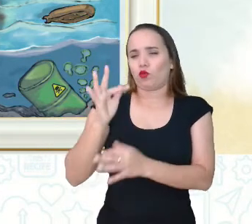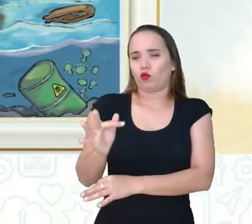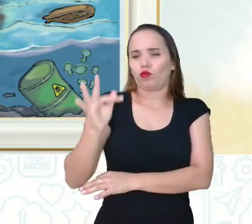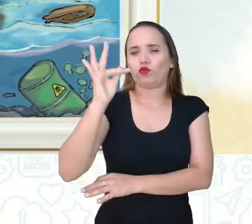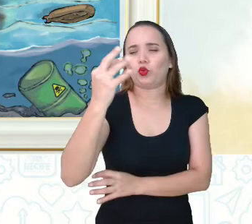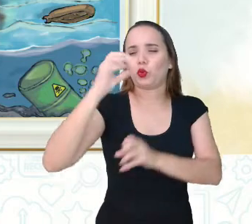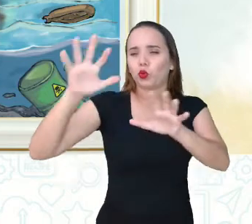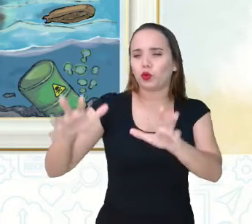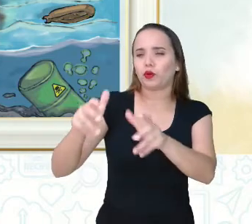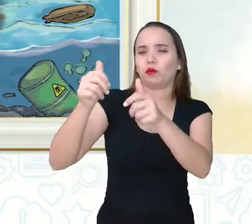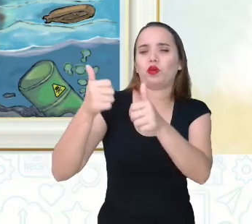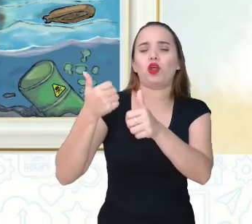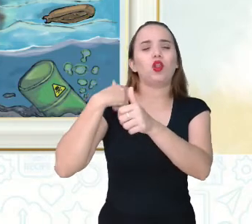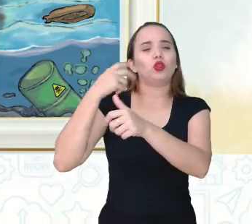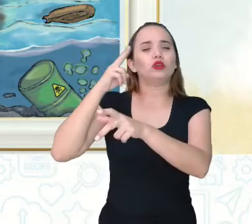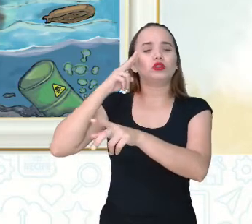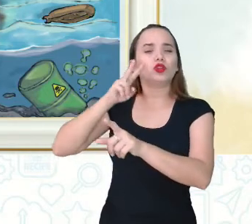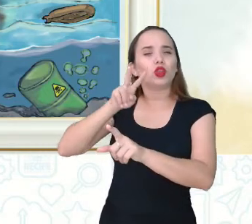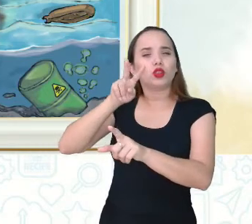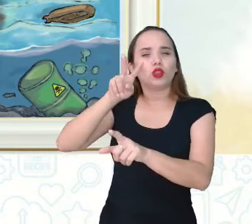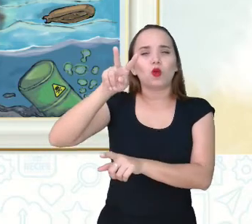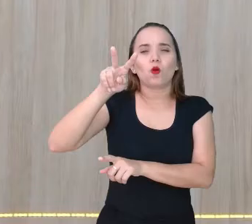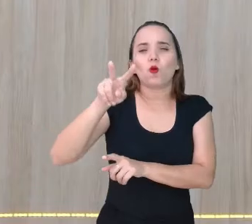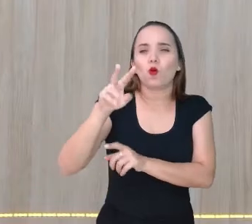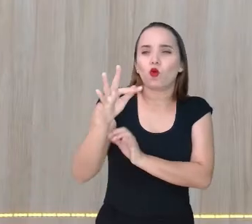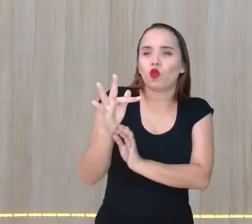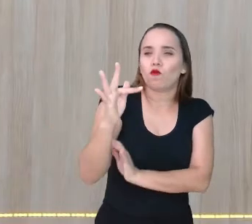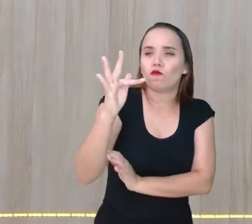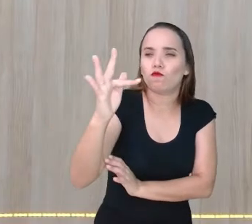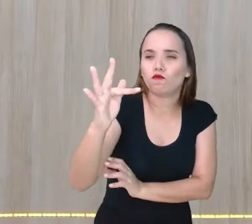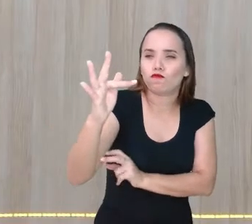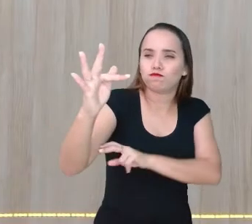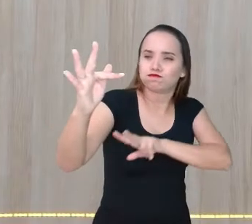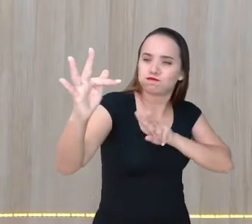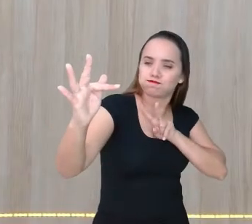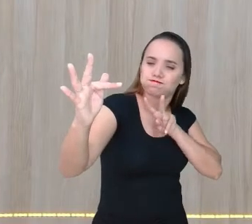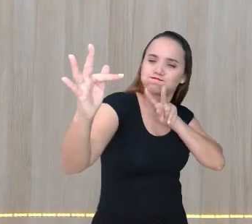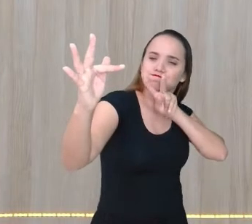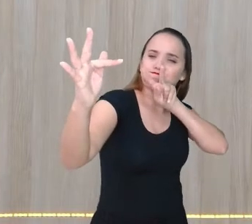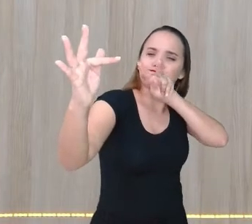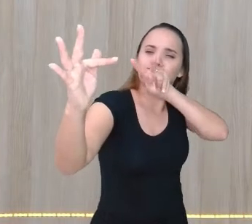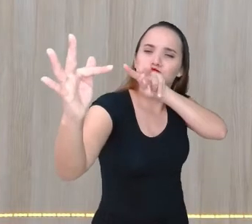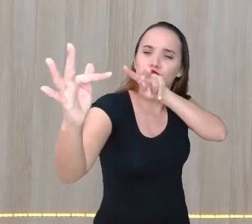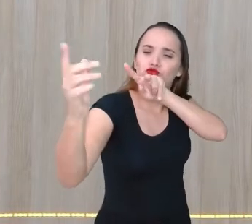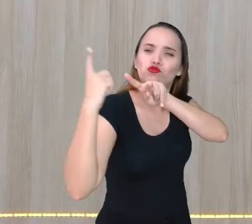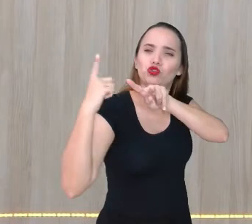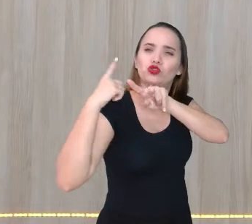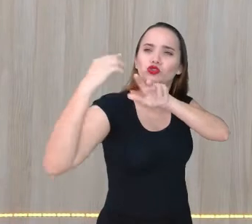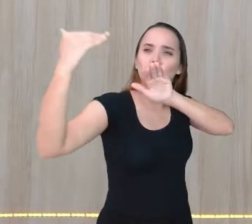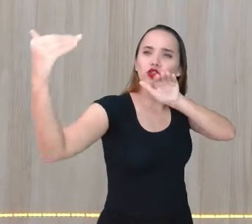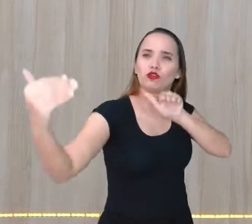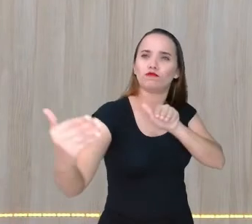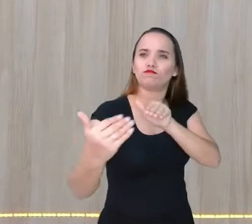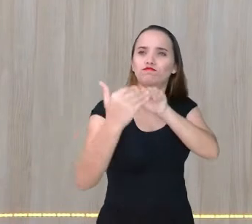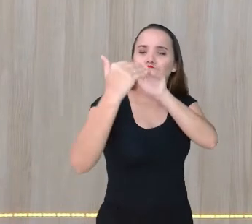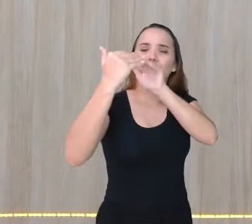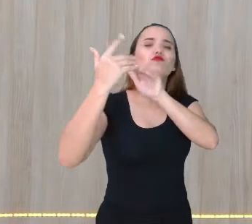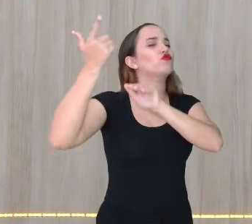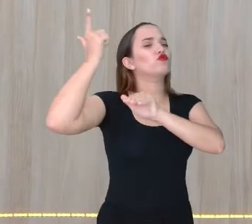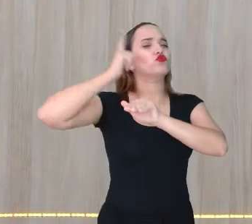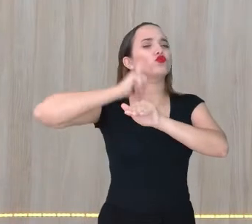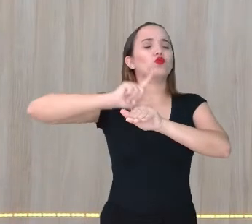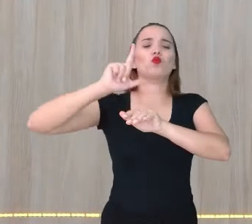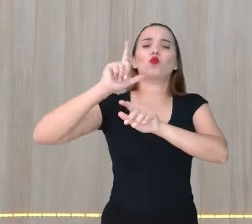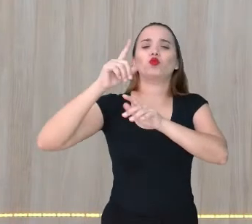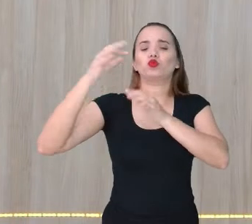de uma nova visão, né? Uma visão que seja mais compatível, mais harmoniosa com o nosso meio ambiente, né?